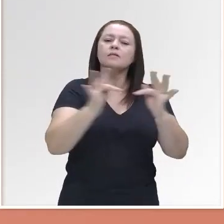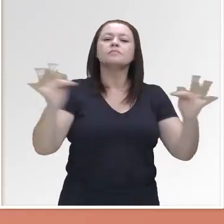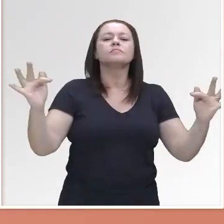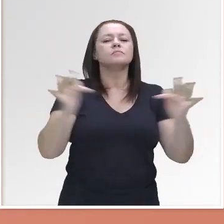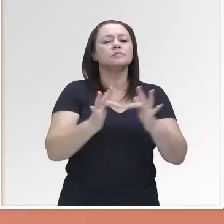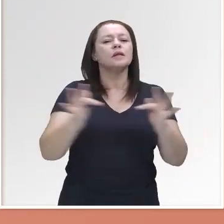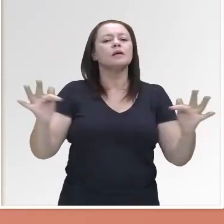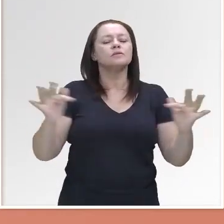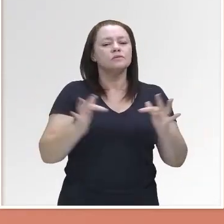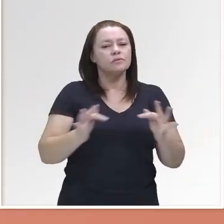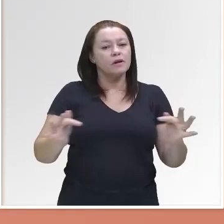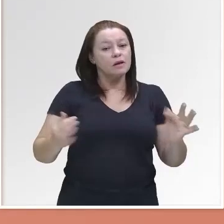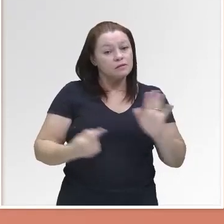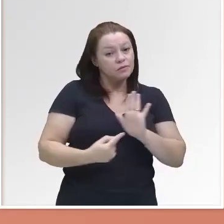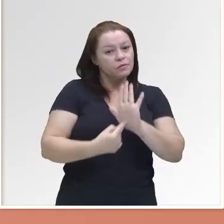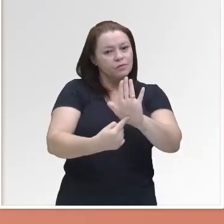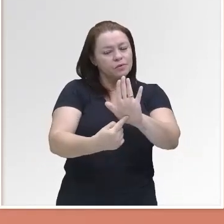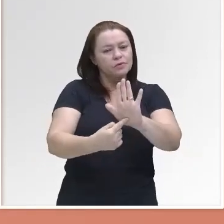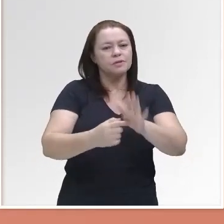irão aparecer a seguir.